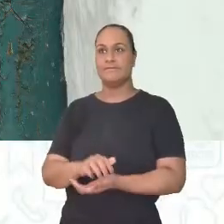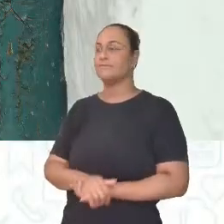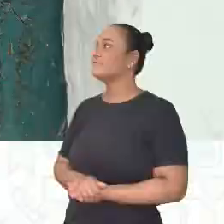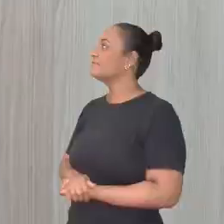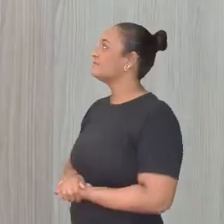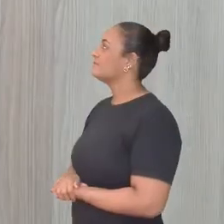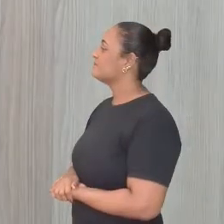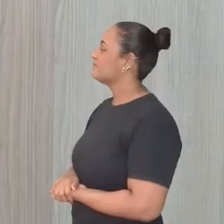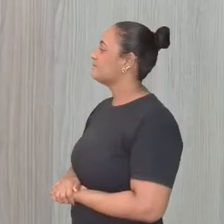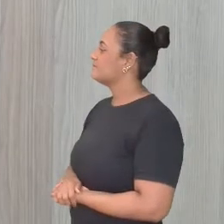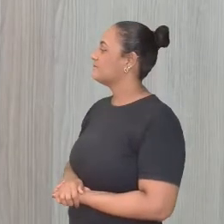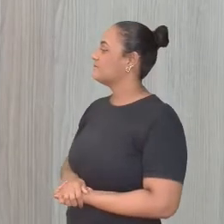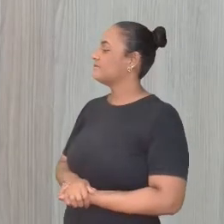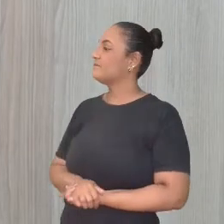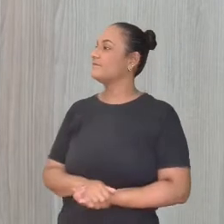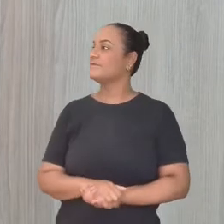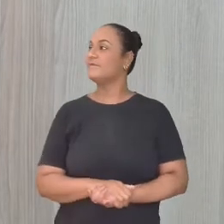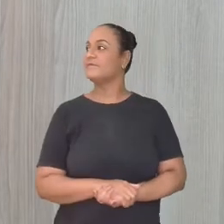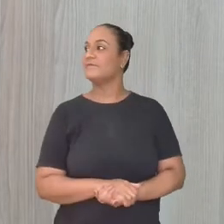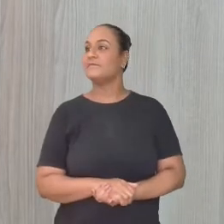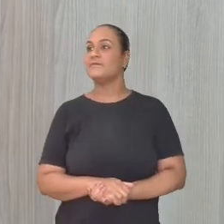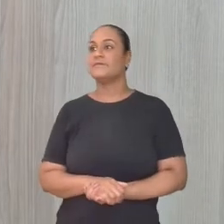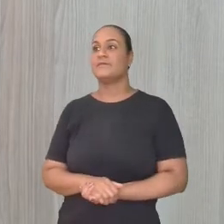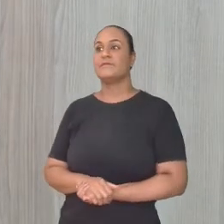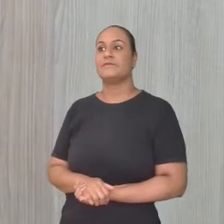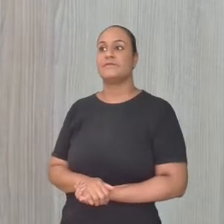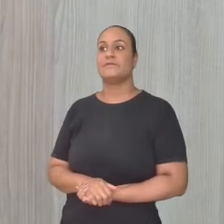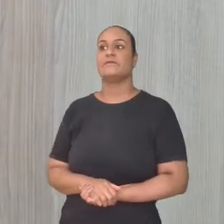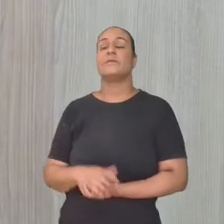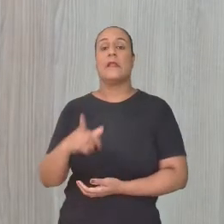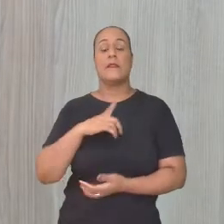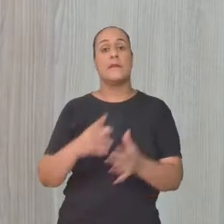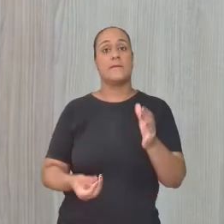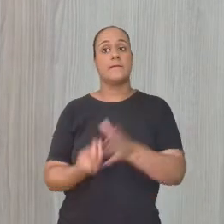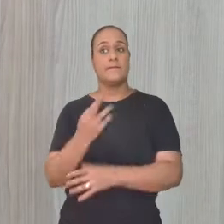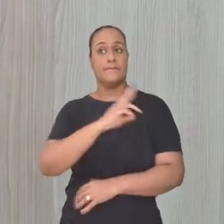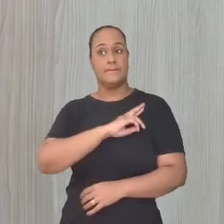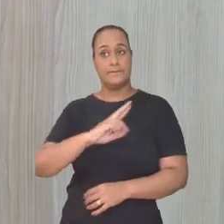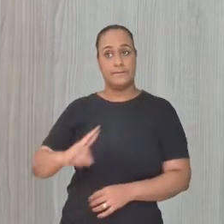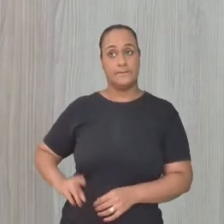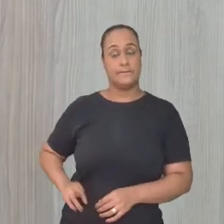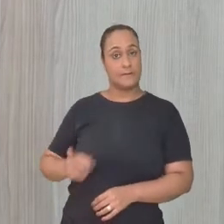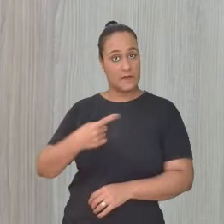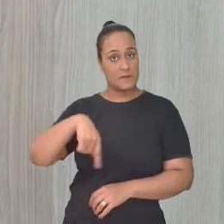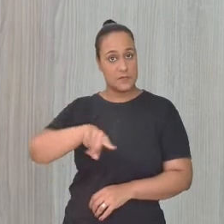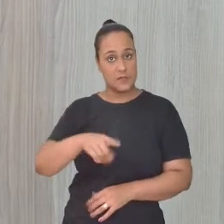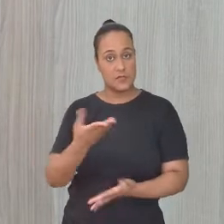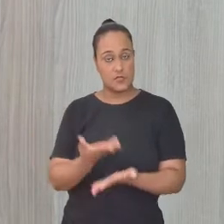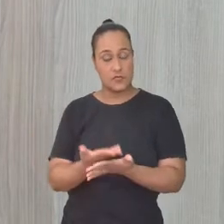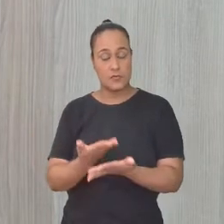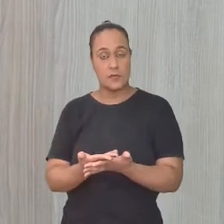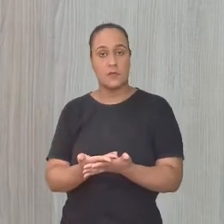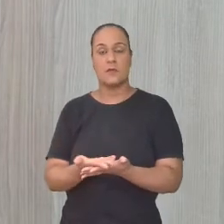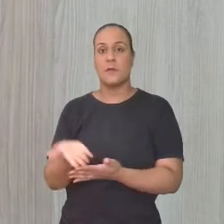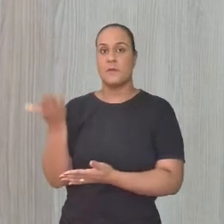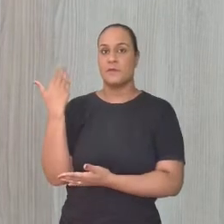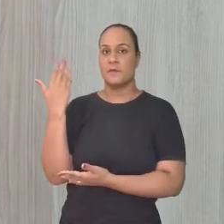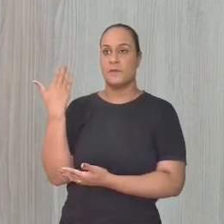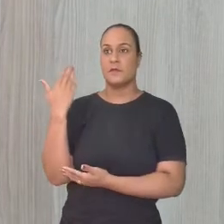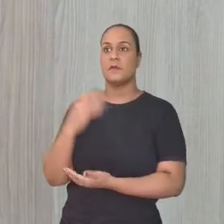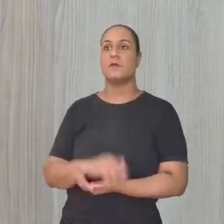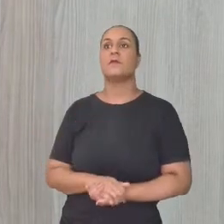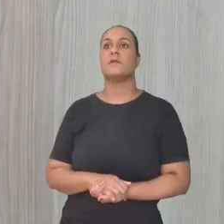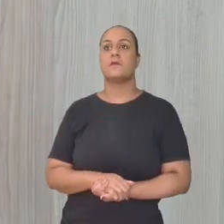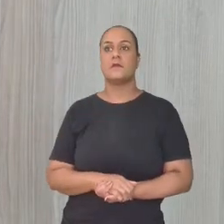professora? Porque a gente tem a questão que criar uma república, e aí vocês viram na aula passada, né? Que a questão da república